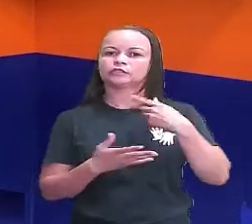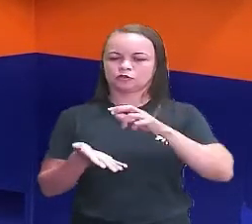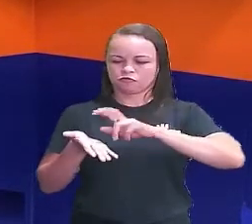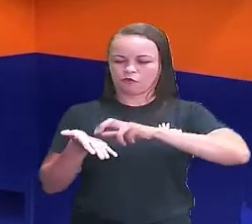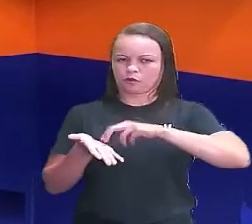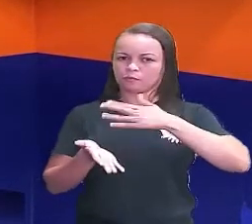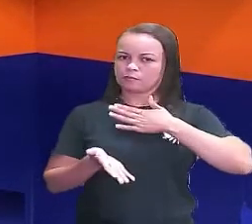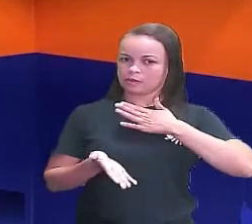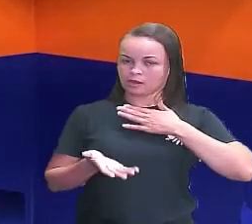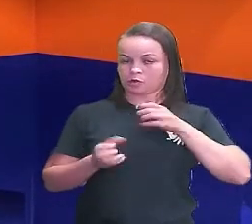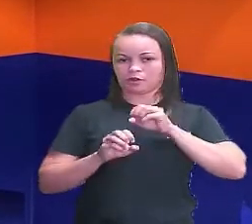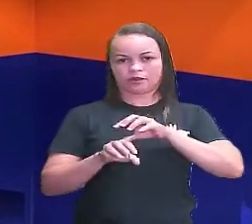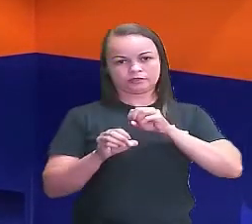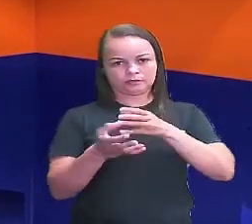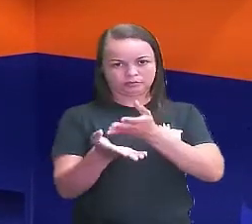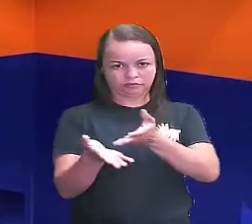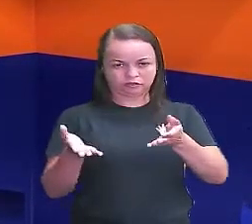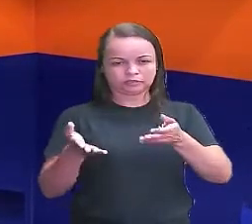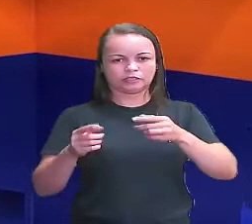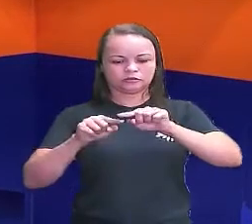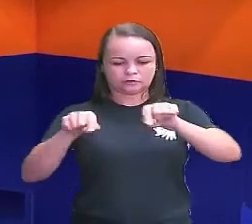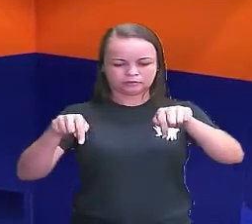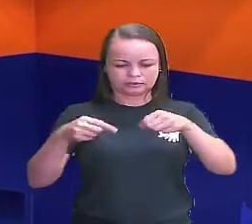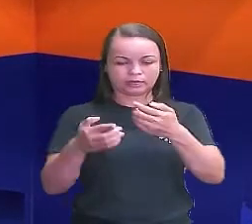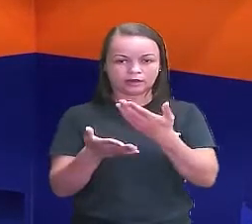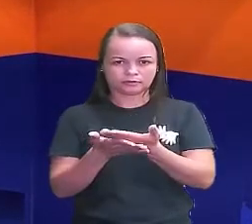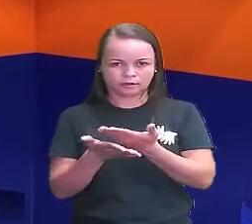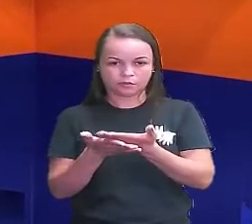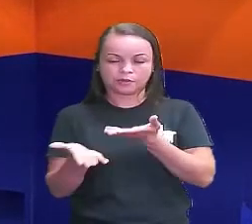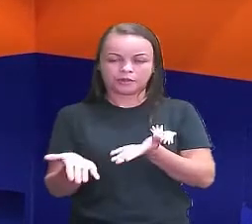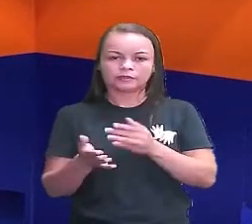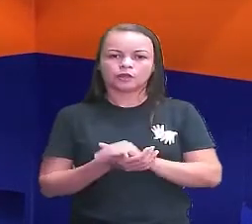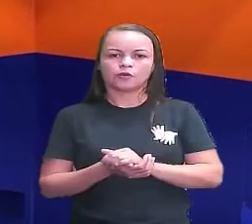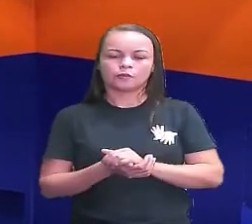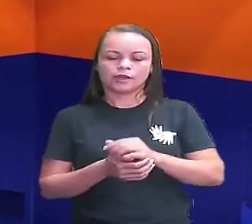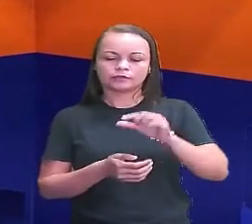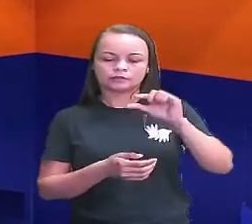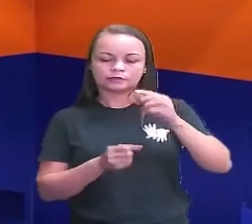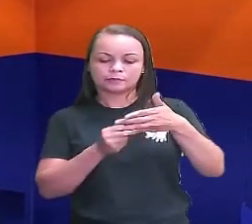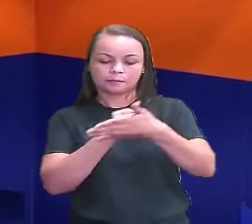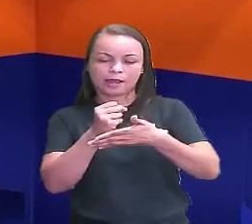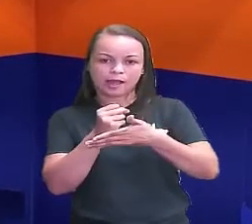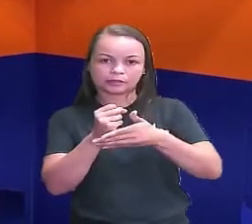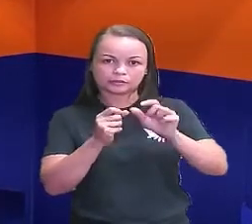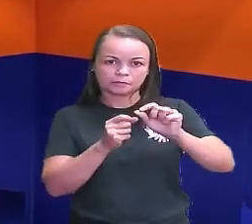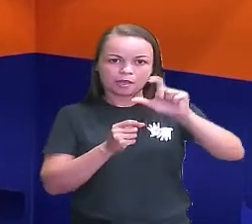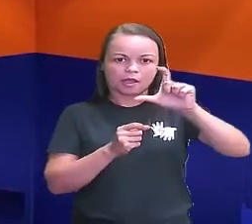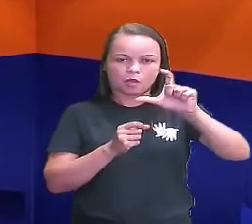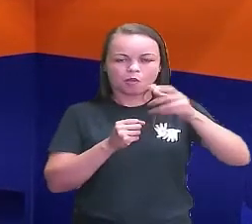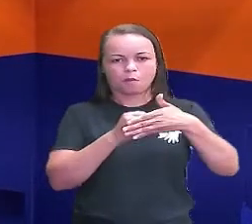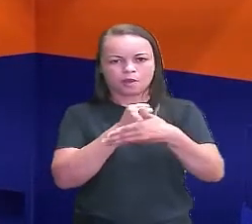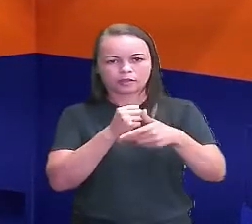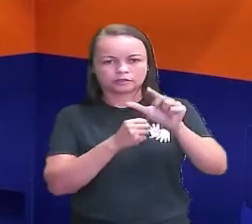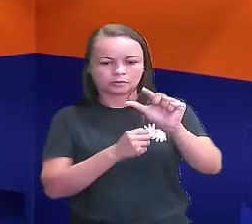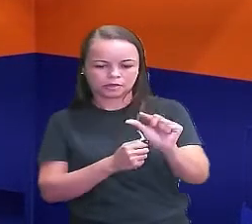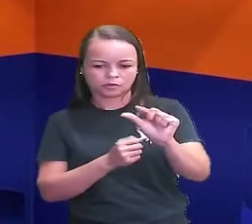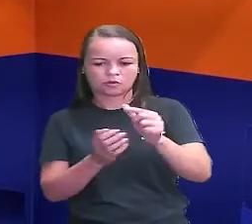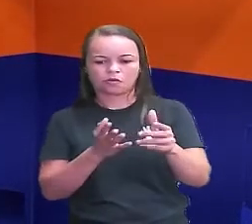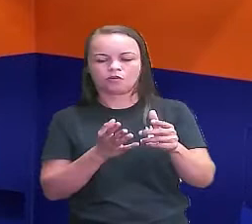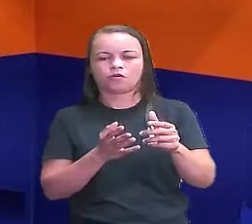que ensino para vocês quando está em sala de aula, né? Então, aqui, ó, base maior e base menor, que é o B maiúsculo mais o B